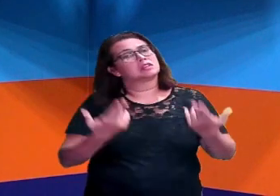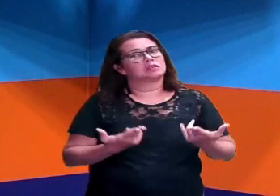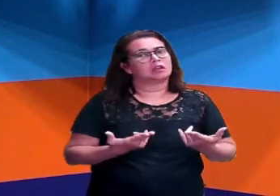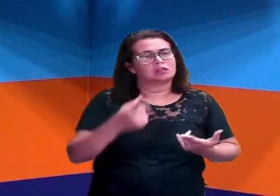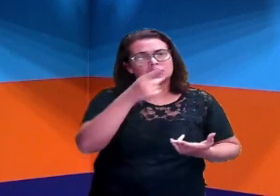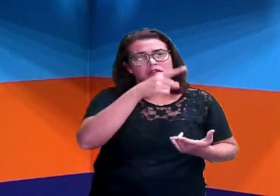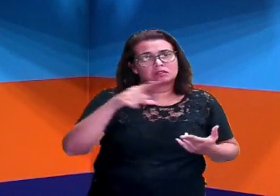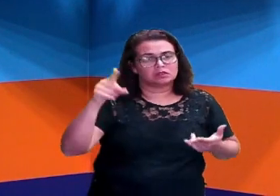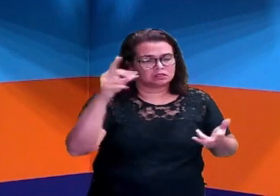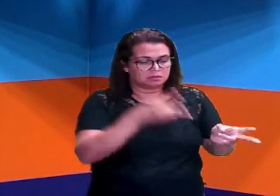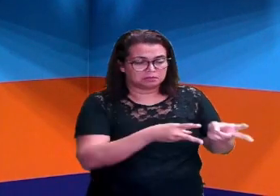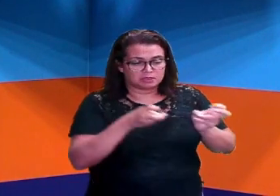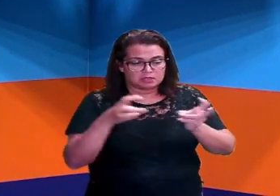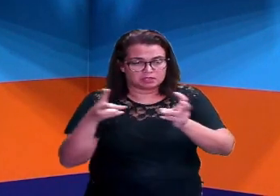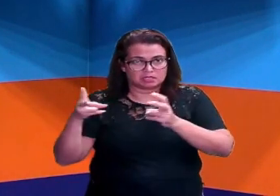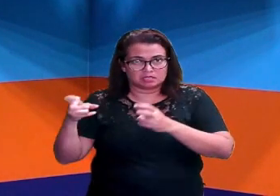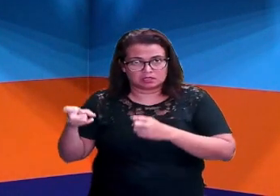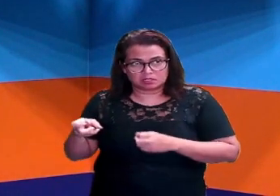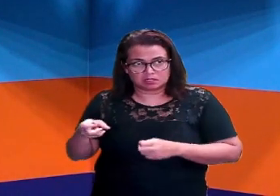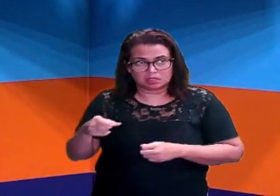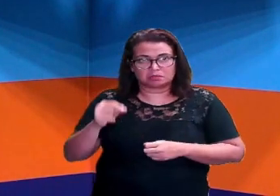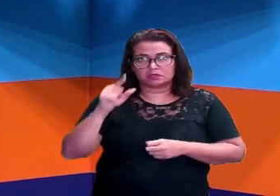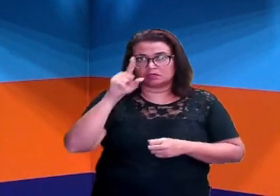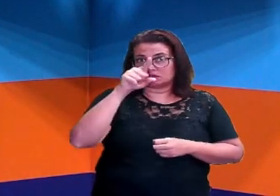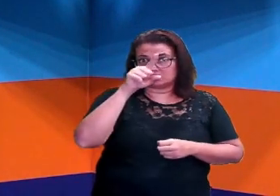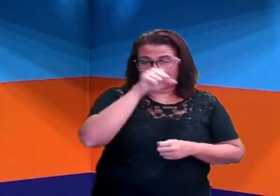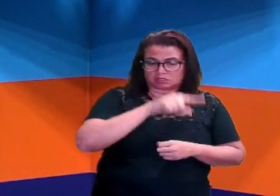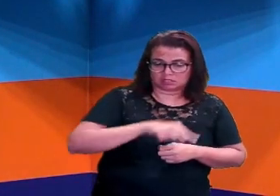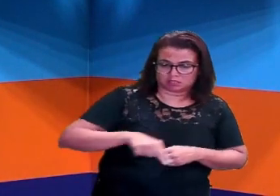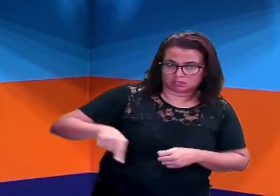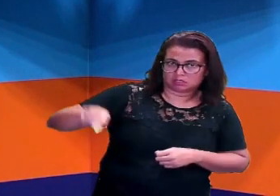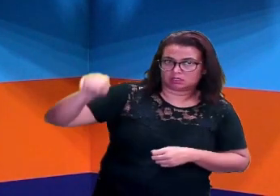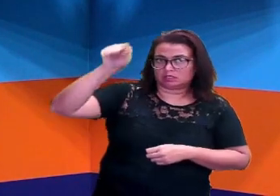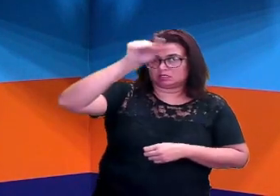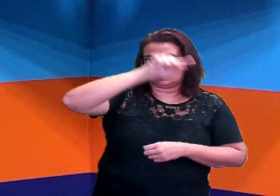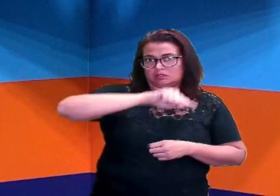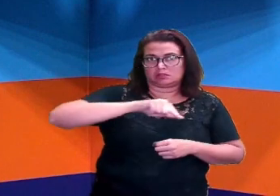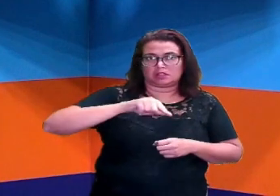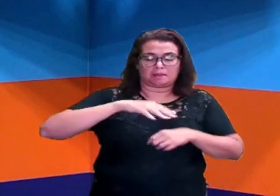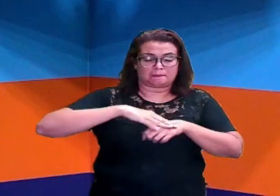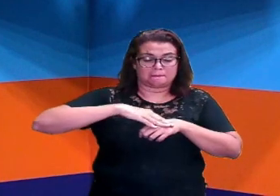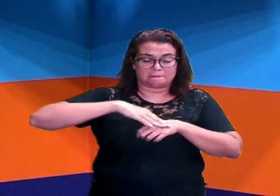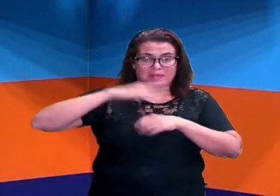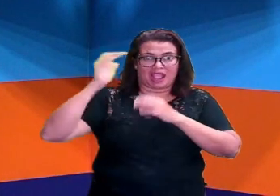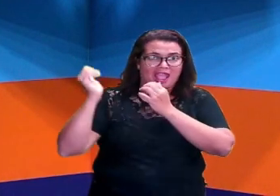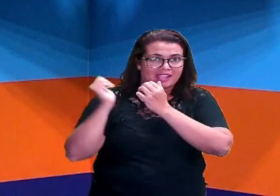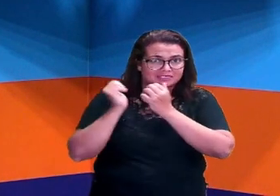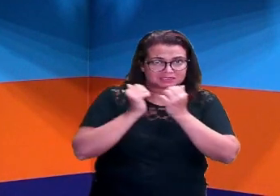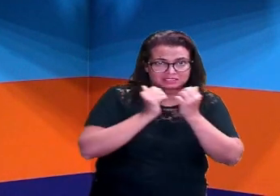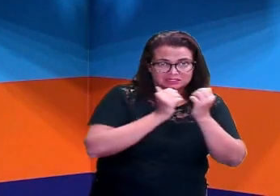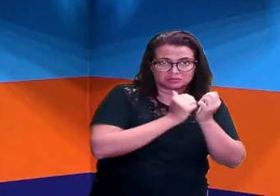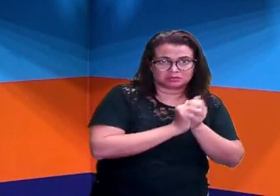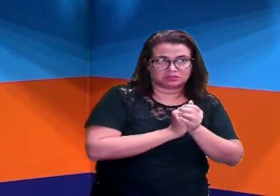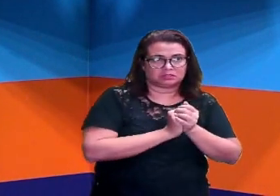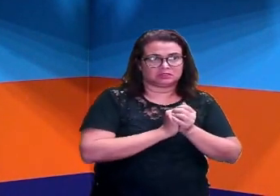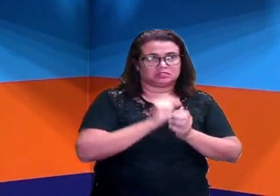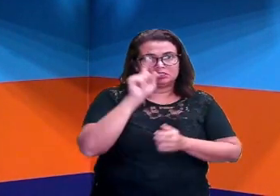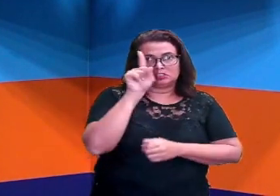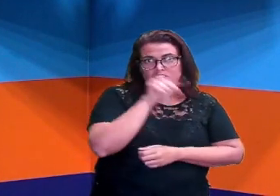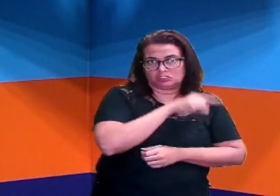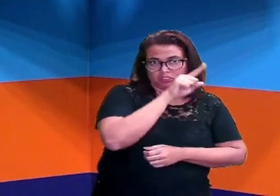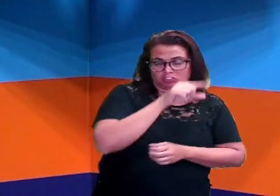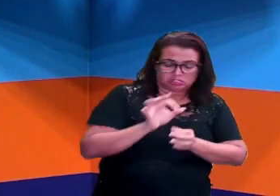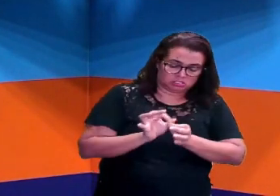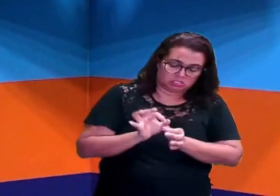e responda o que se pede. Circule aquela em que cabe mais milho. Marque um X na que é mais